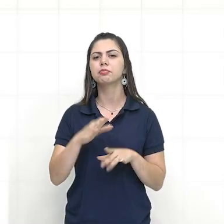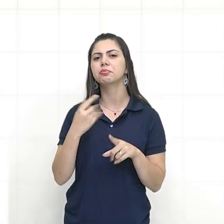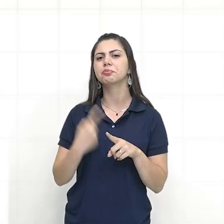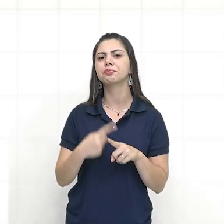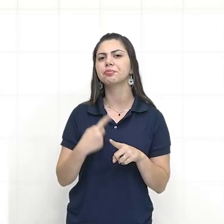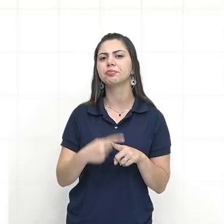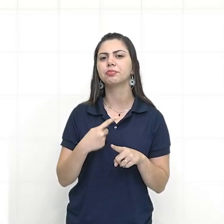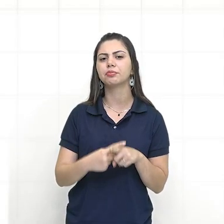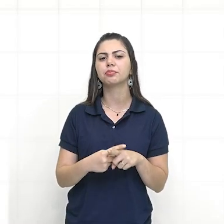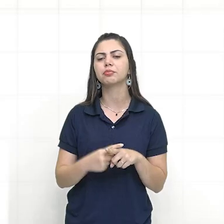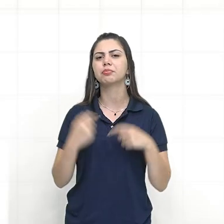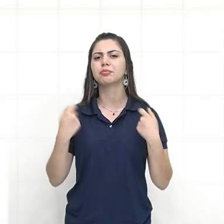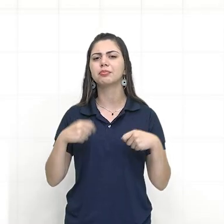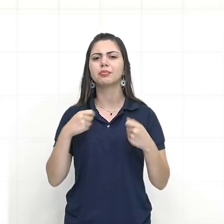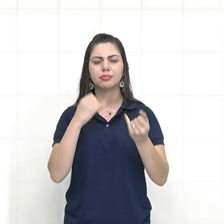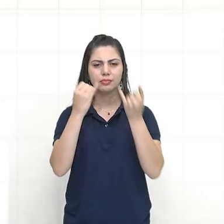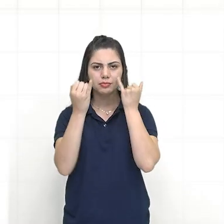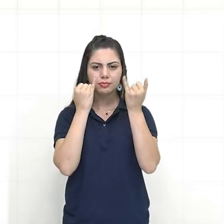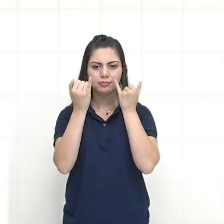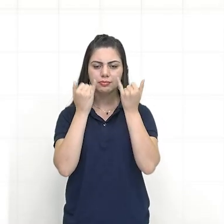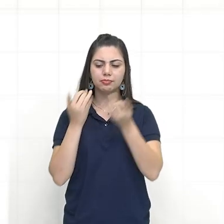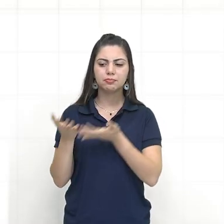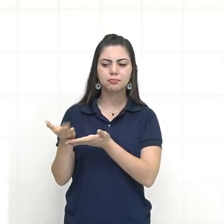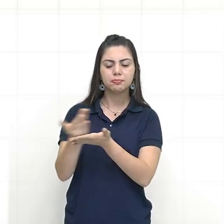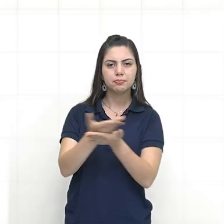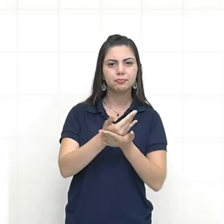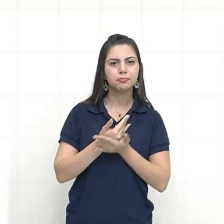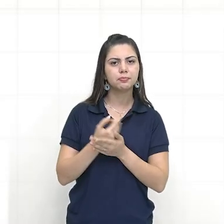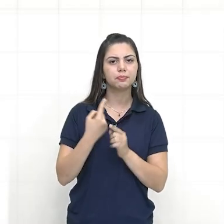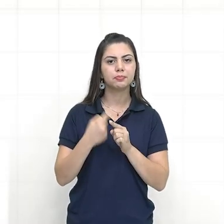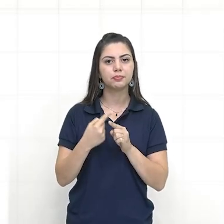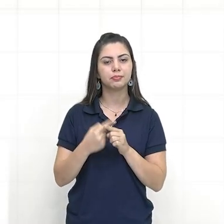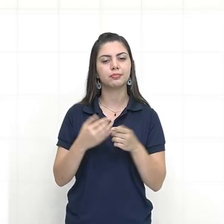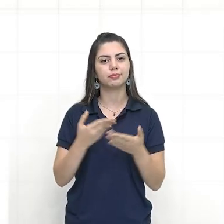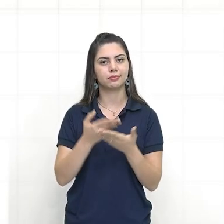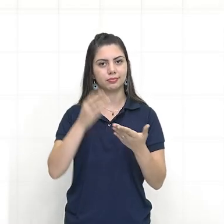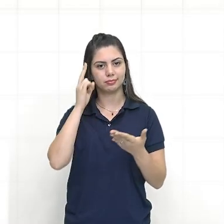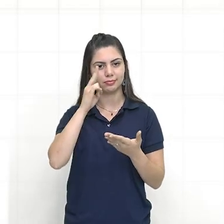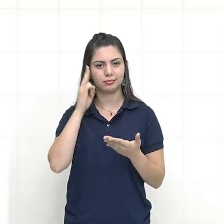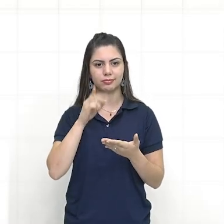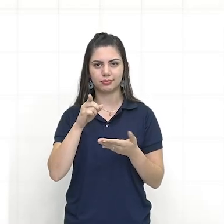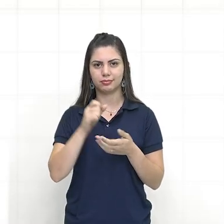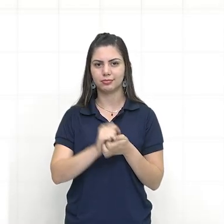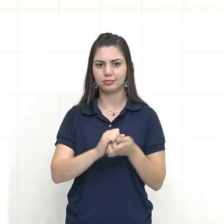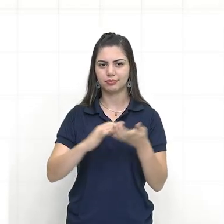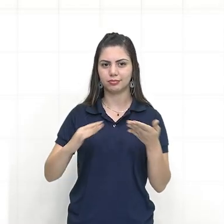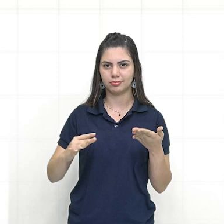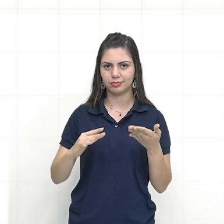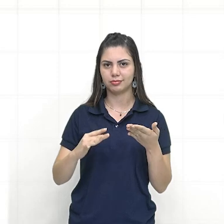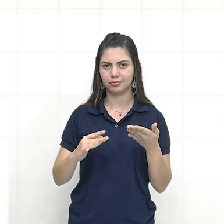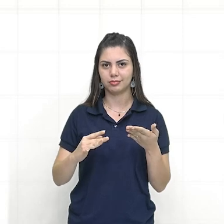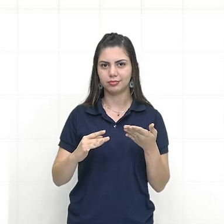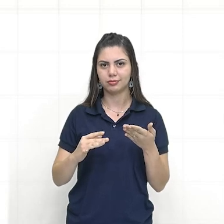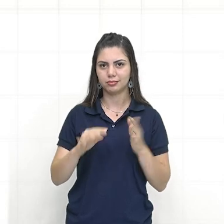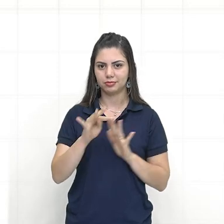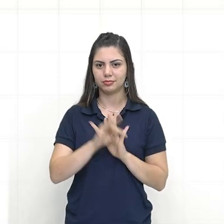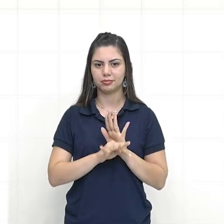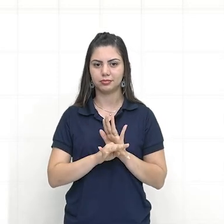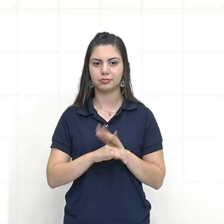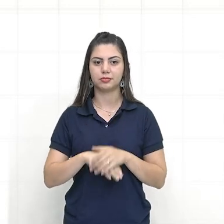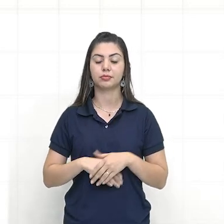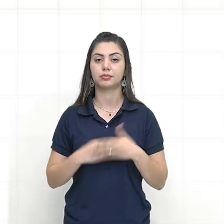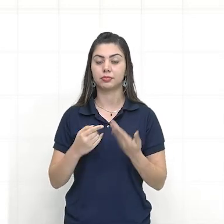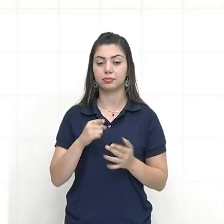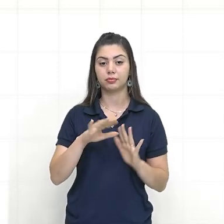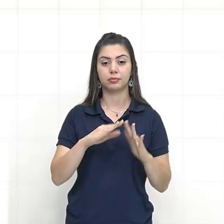a questão, por que fazer esse levantamento? Estão lembrados do enunciado da questão? Uma